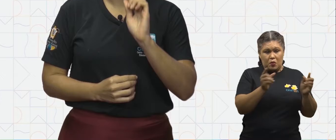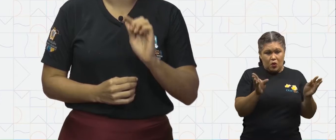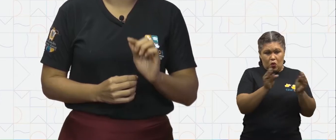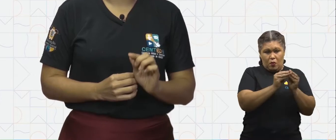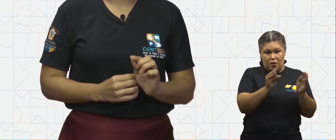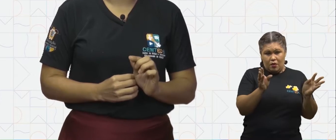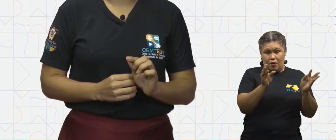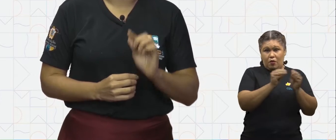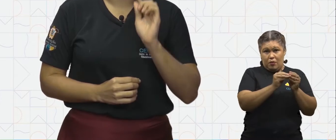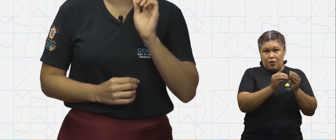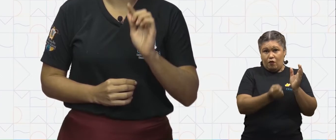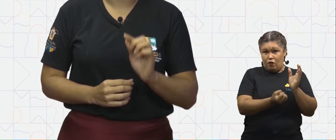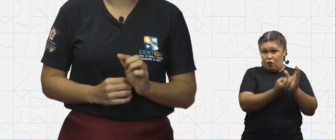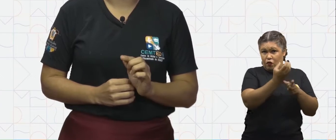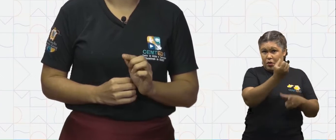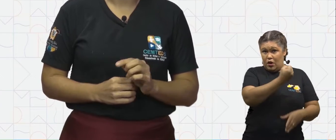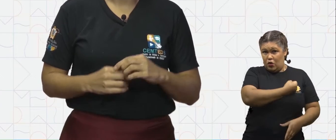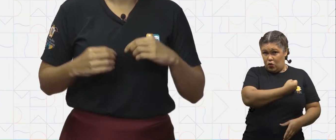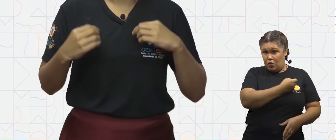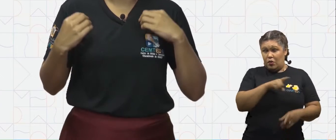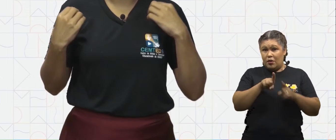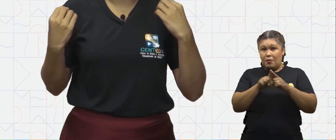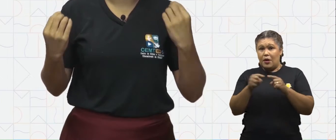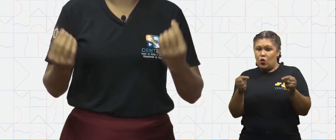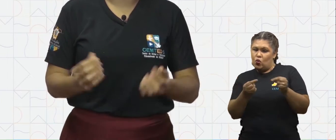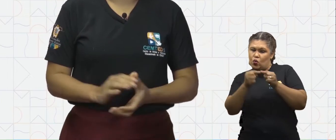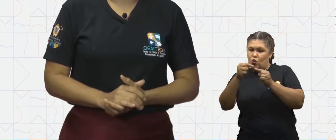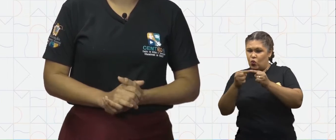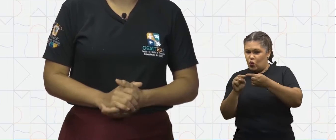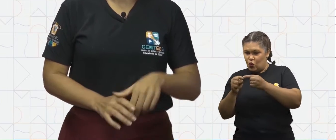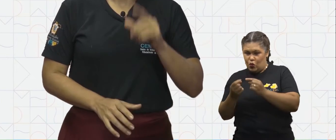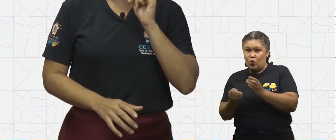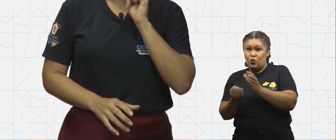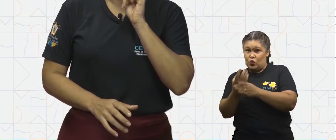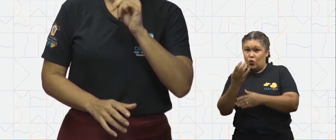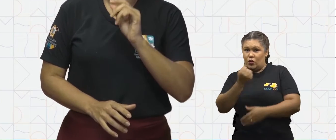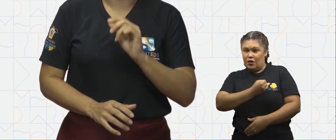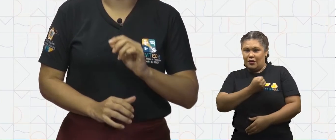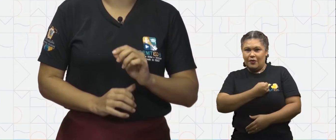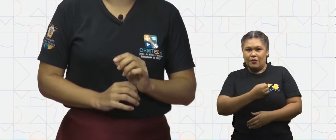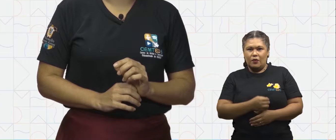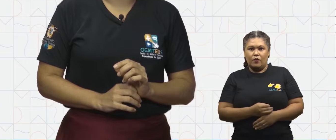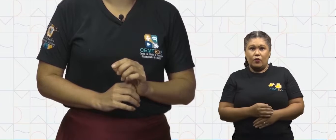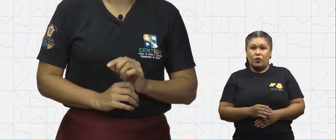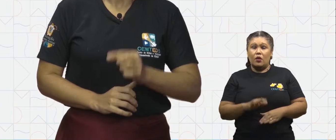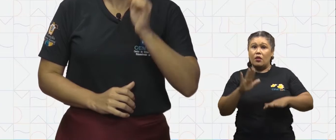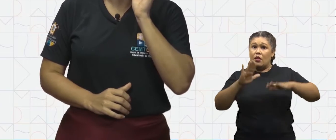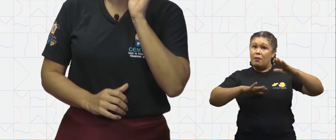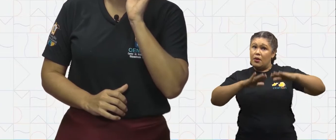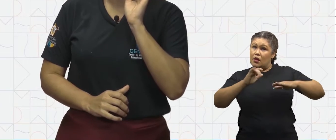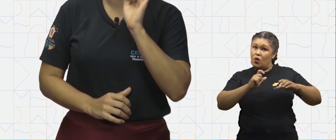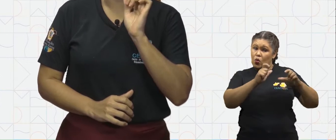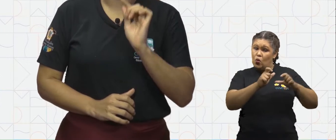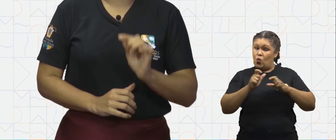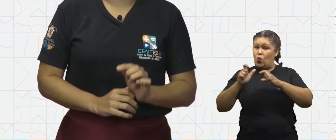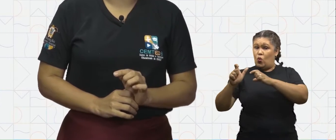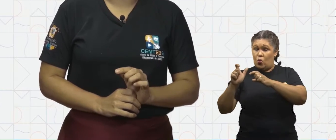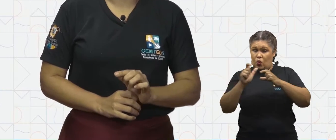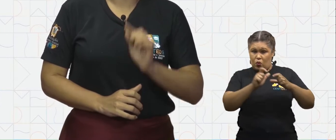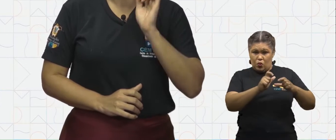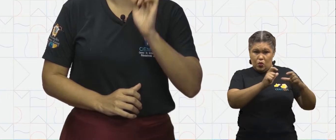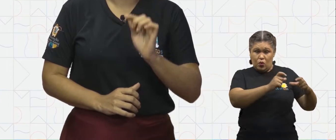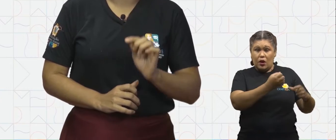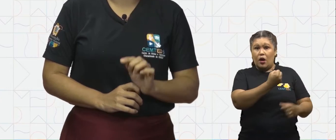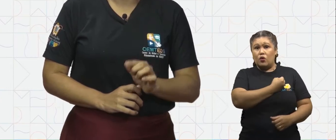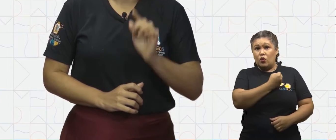entre algarismos, formando assim vários números. Dependendo da posição, o valor de um mesmo